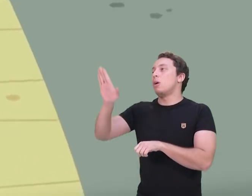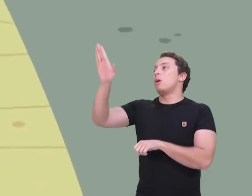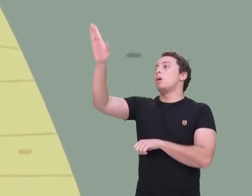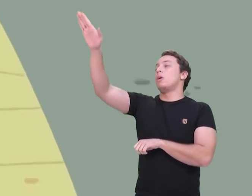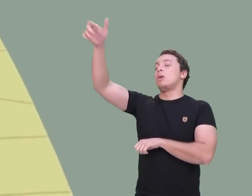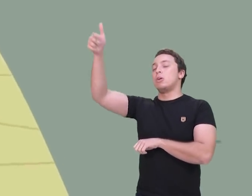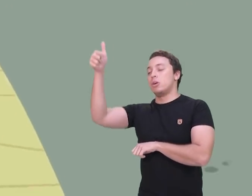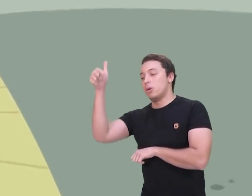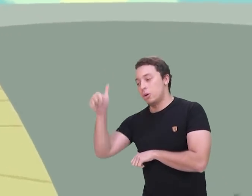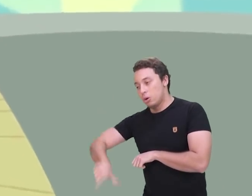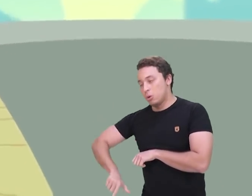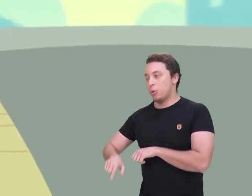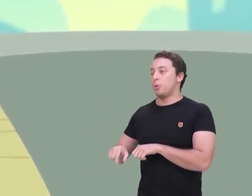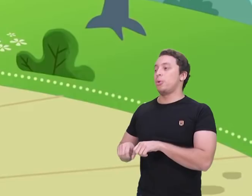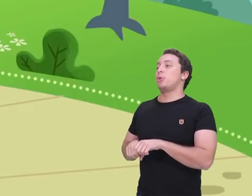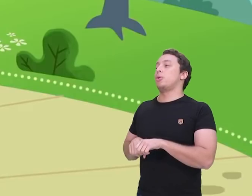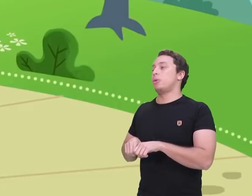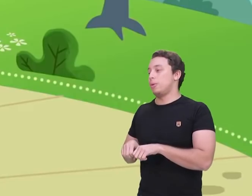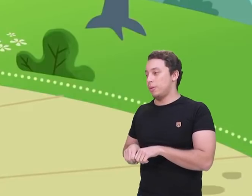Mais uma subida.